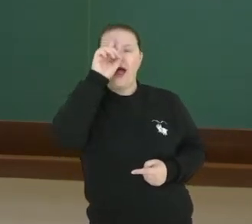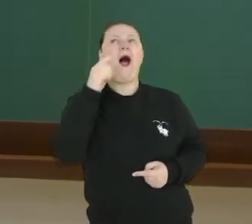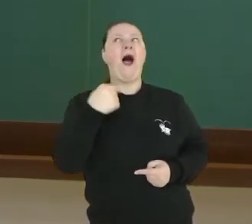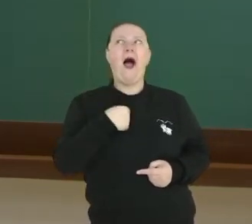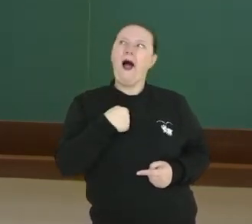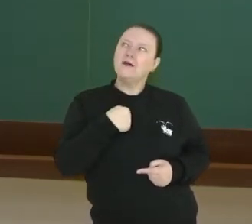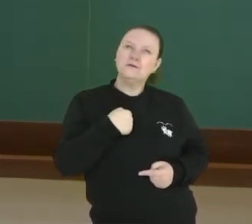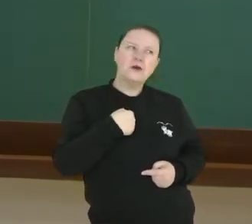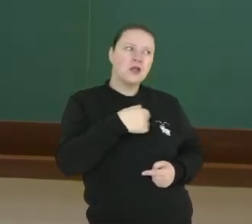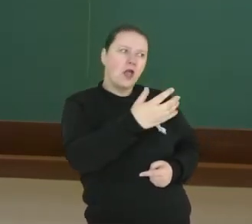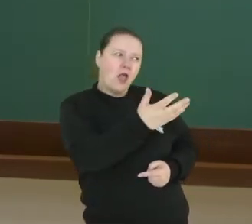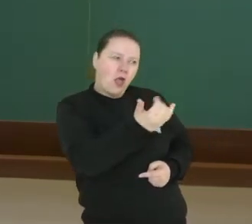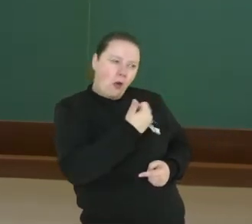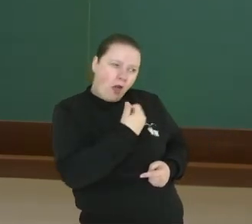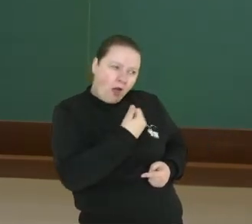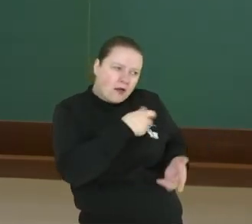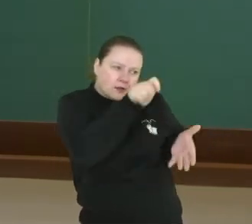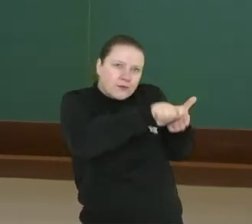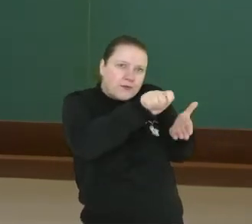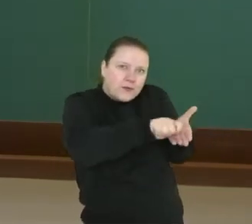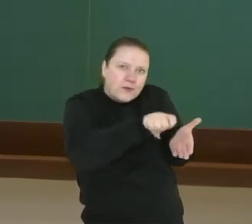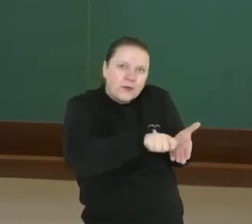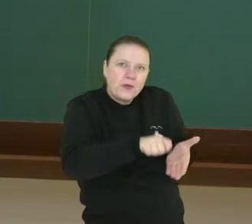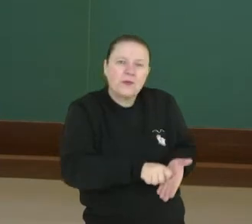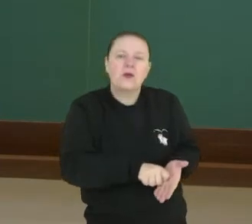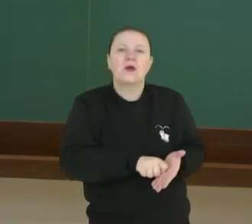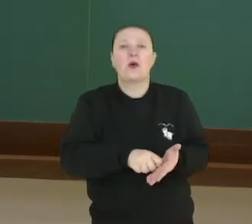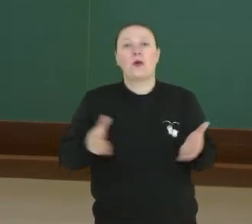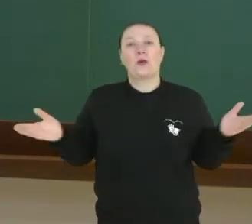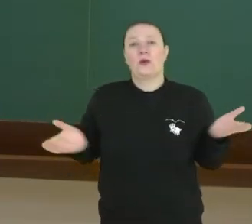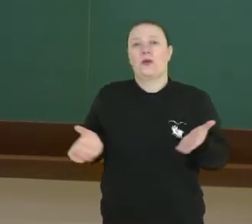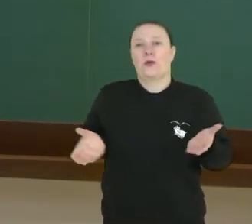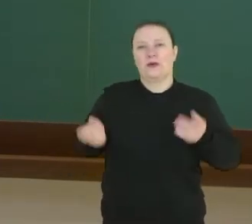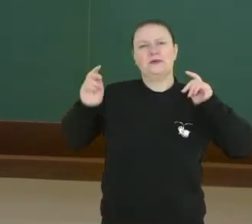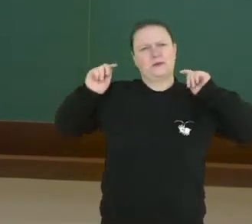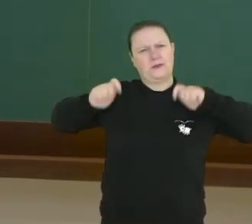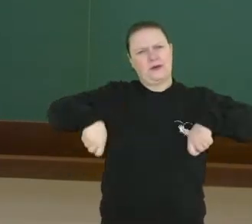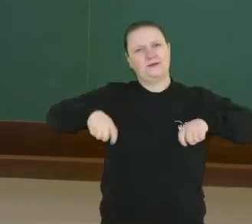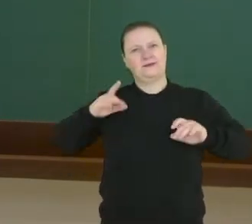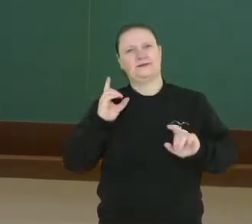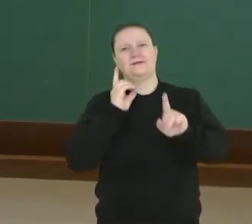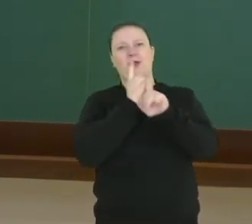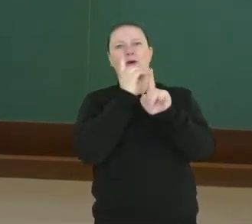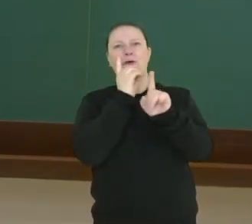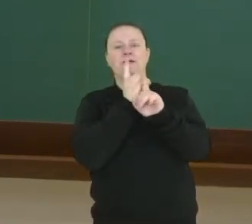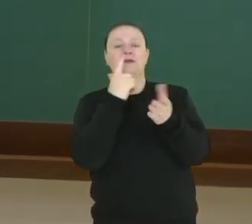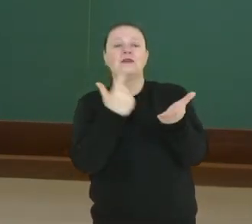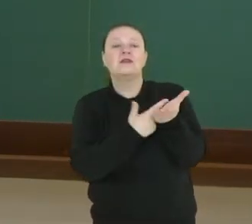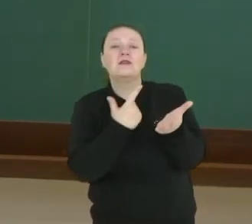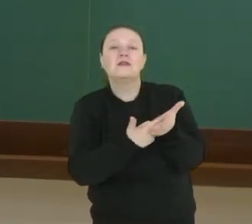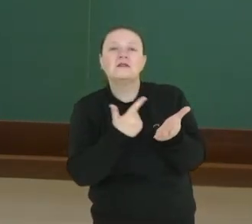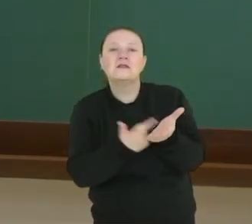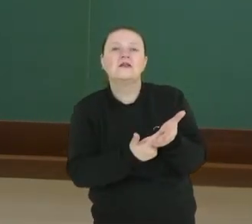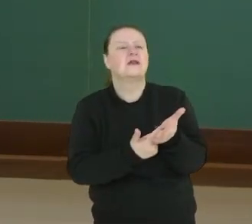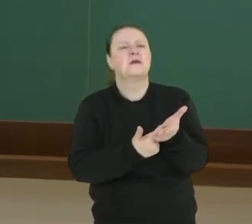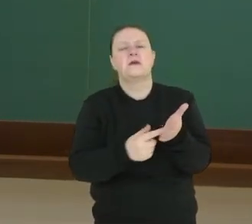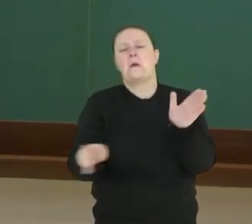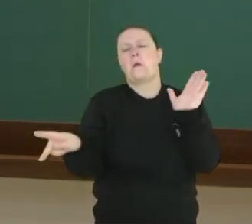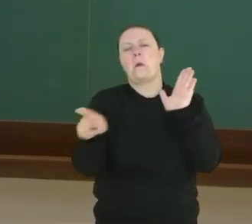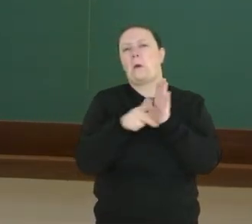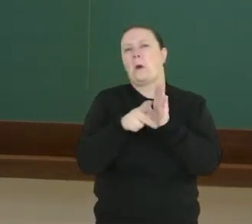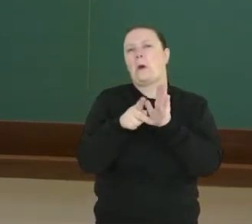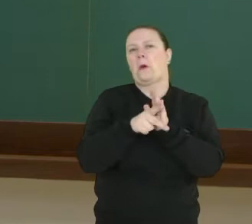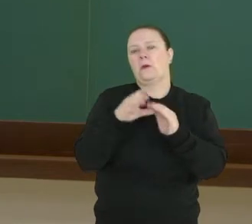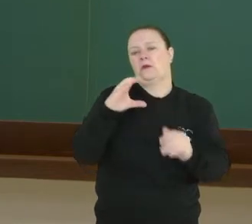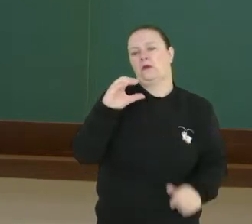livros, então para a forma escrita. Então, hoje nós já encontramos alguns livros literários de causos, certo? Então,